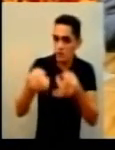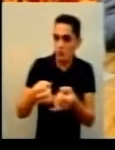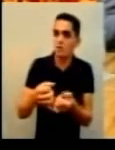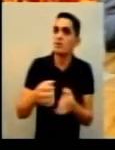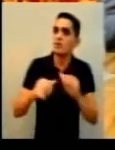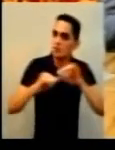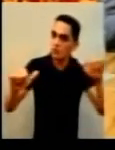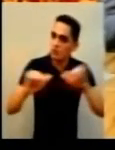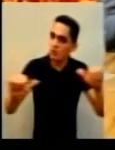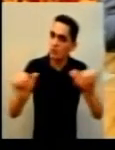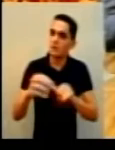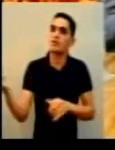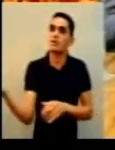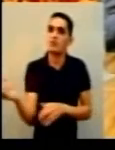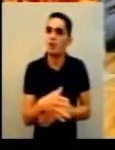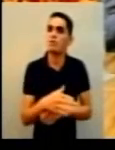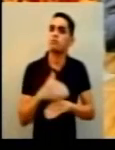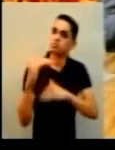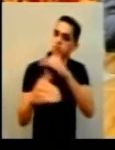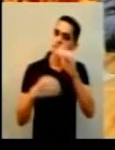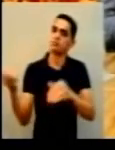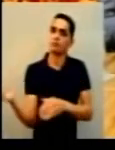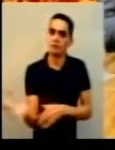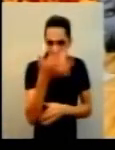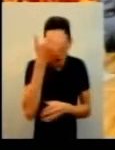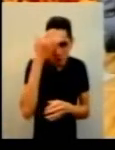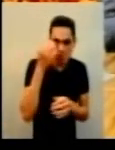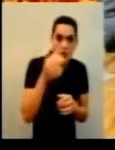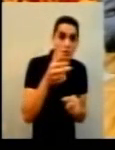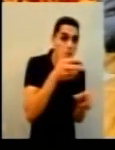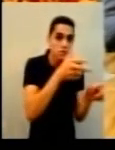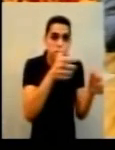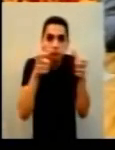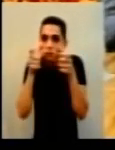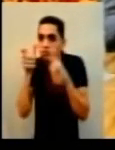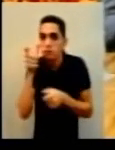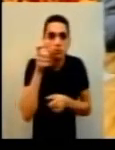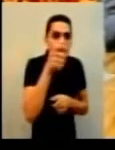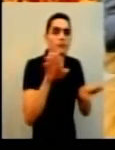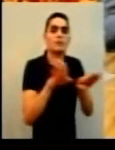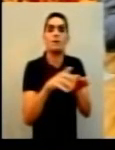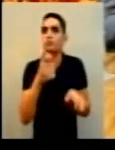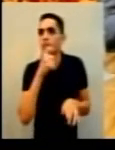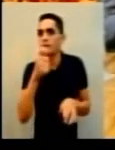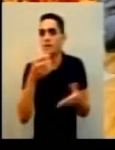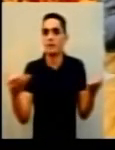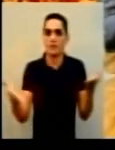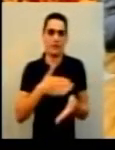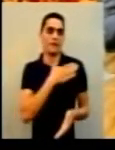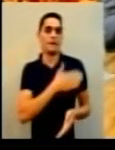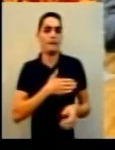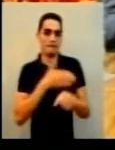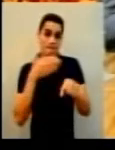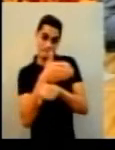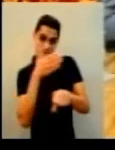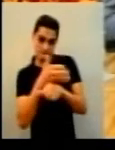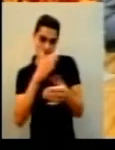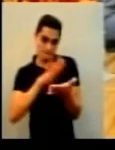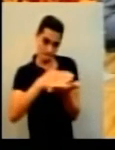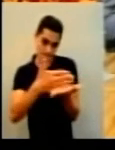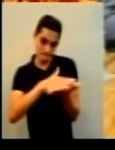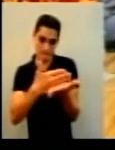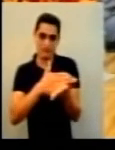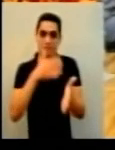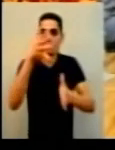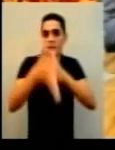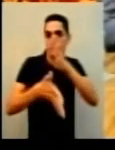e atualizadas para os internautas que nos acompanham e também a imprensa. Eu gostaria de registrar que a participação dos